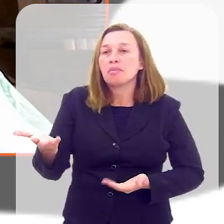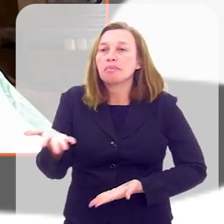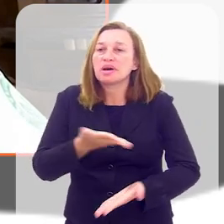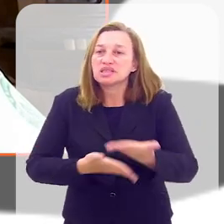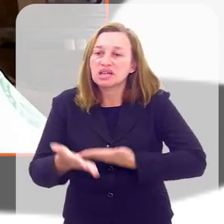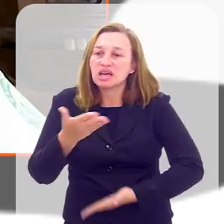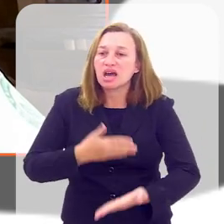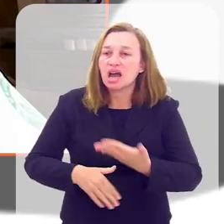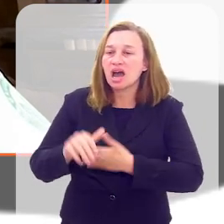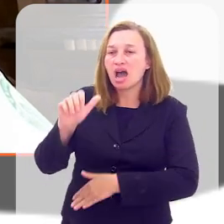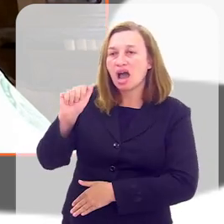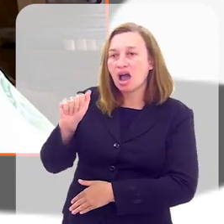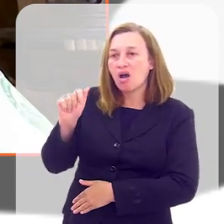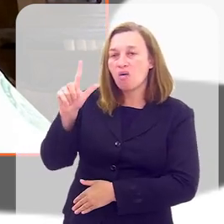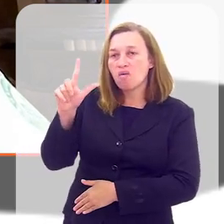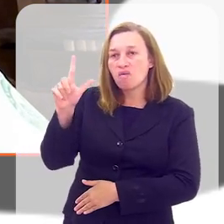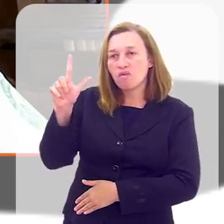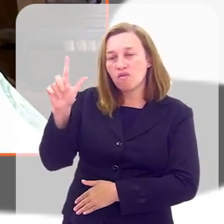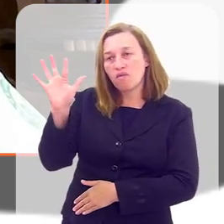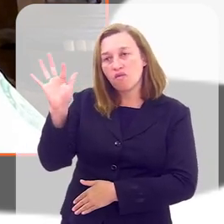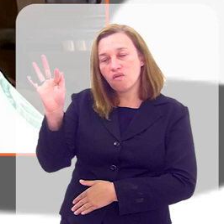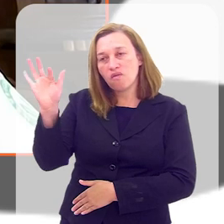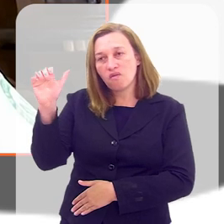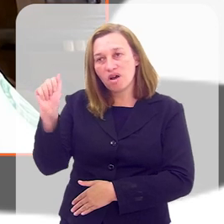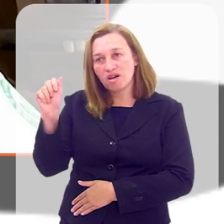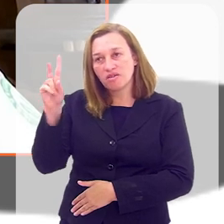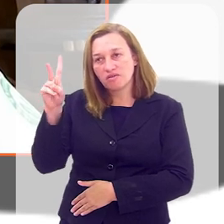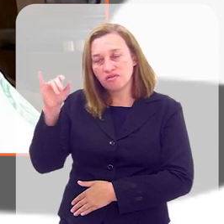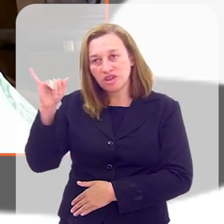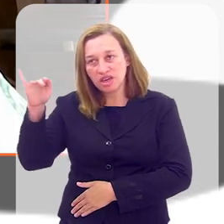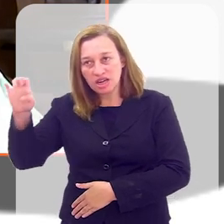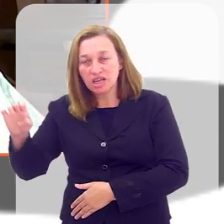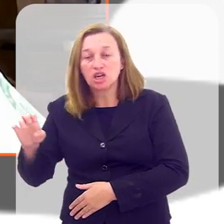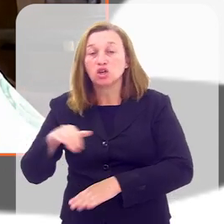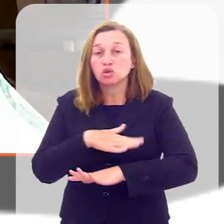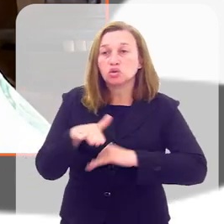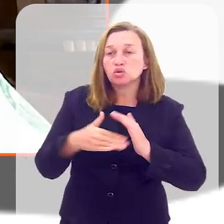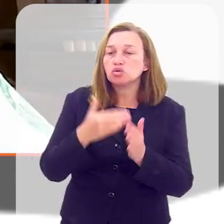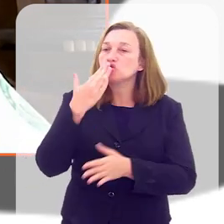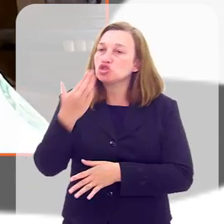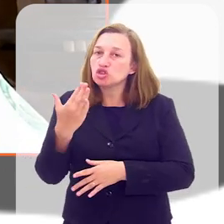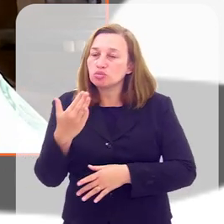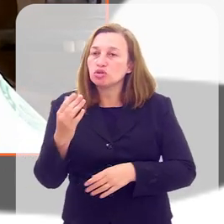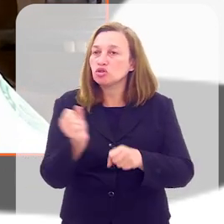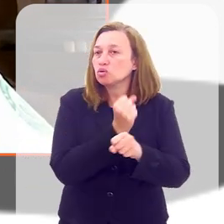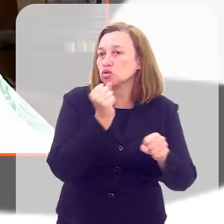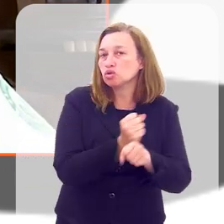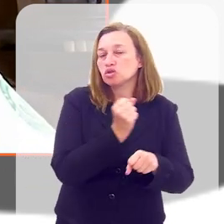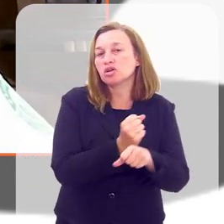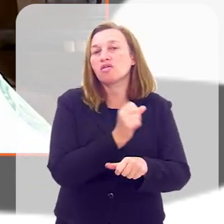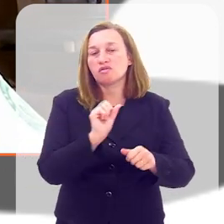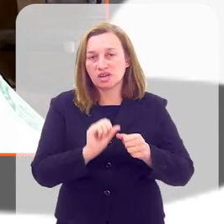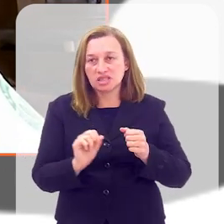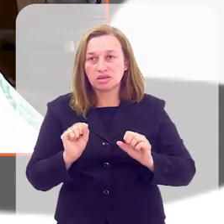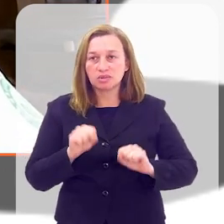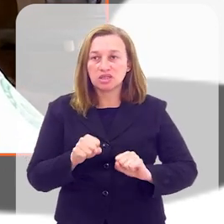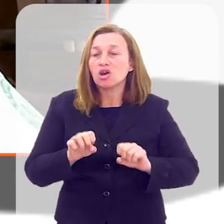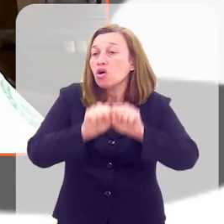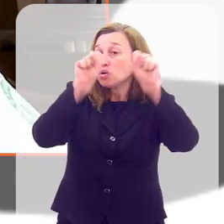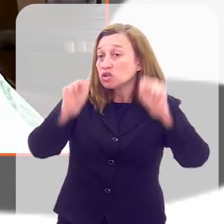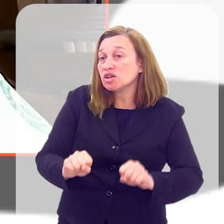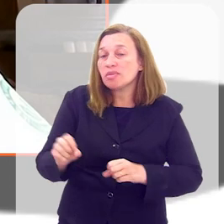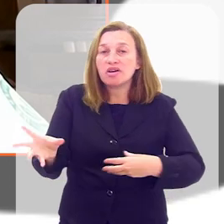Alphaville casa de alto padrão e nós fazemos todo tipo de construção não tem uma limitação assim de arquitetura